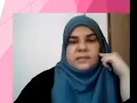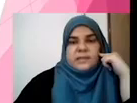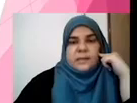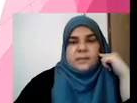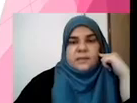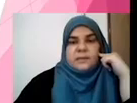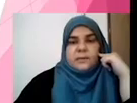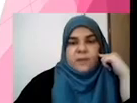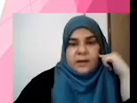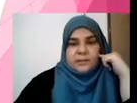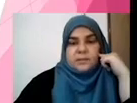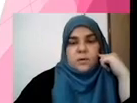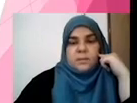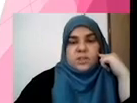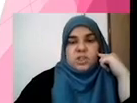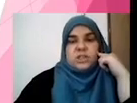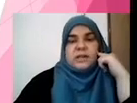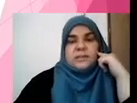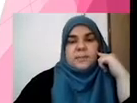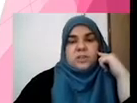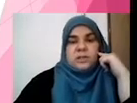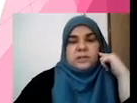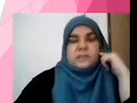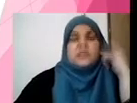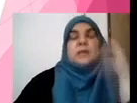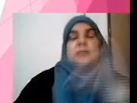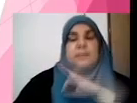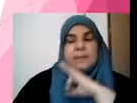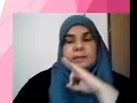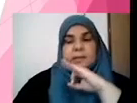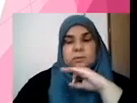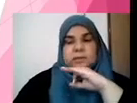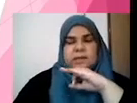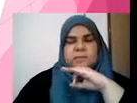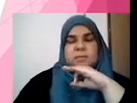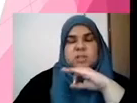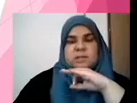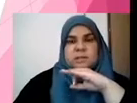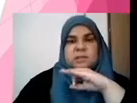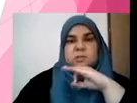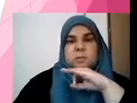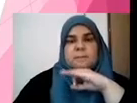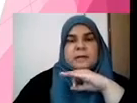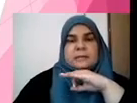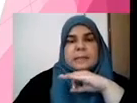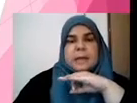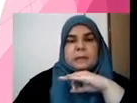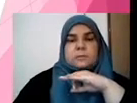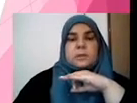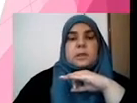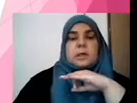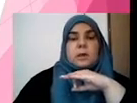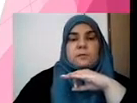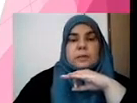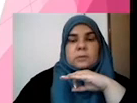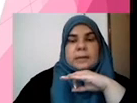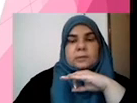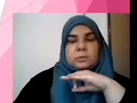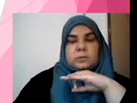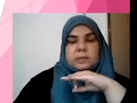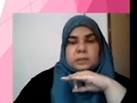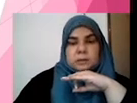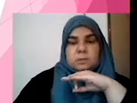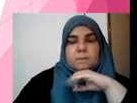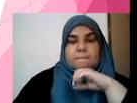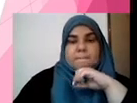não necessariamente sai do vértice. Como que a gente traça a mediatriz? Também tenho 3 mediatrizes, uma para cada lado. Eu vou lá no lado